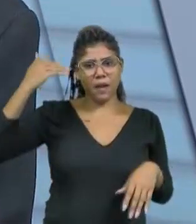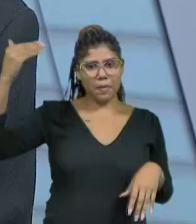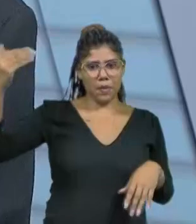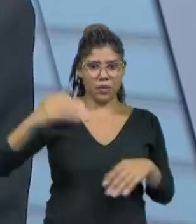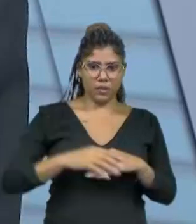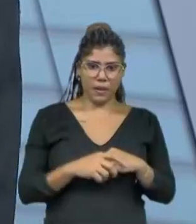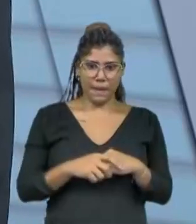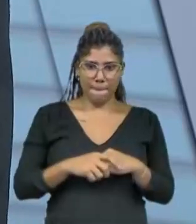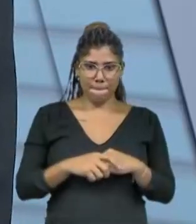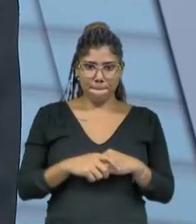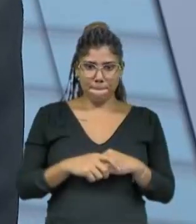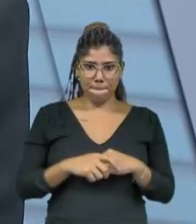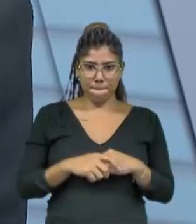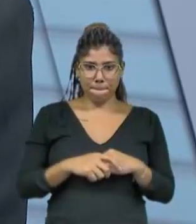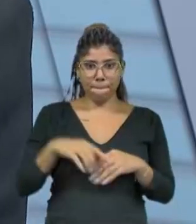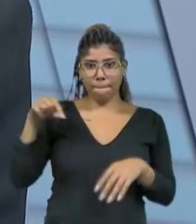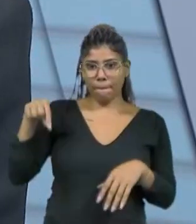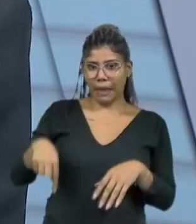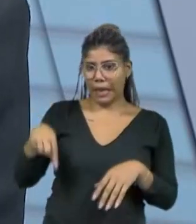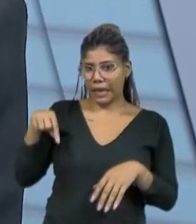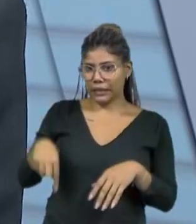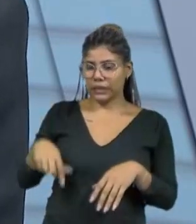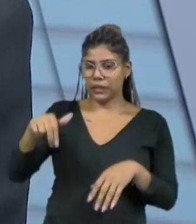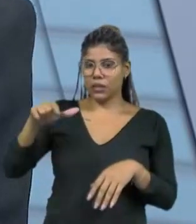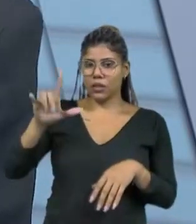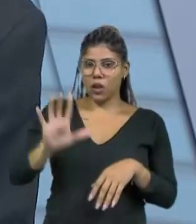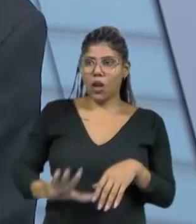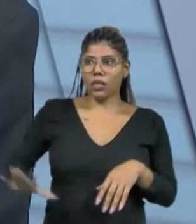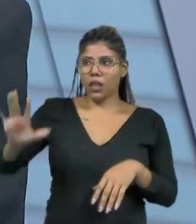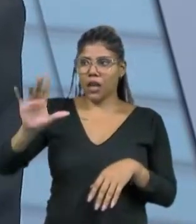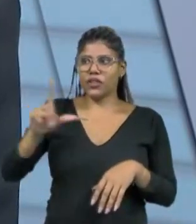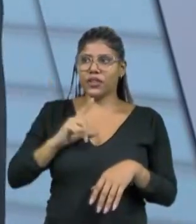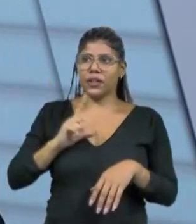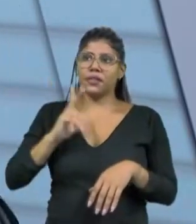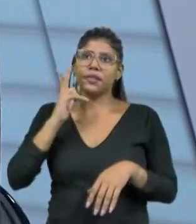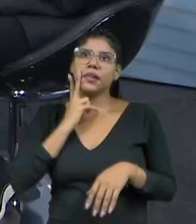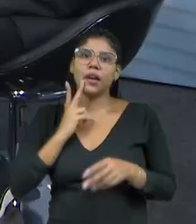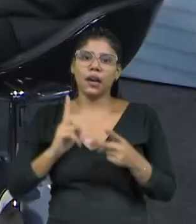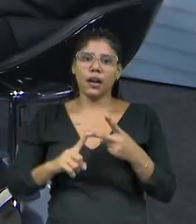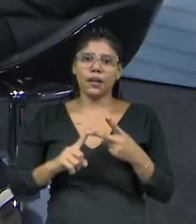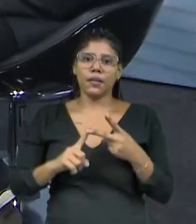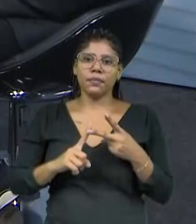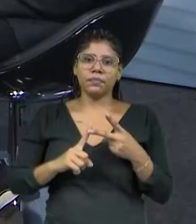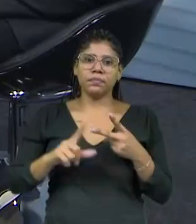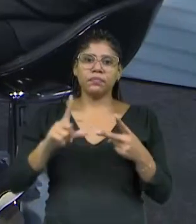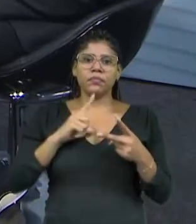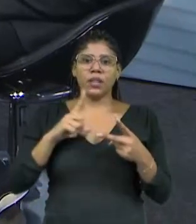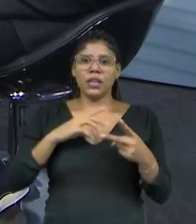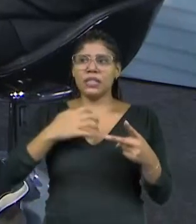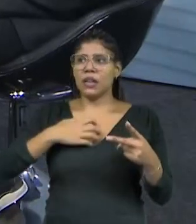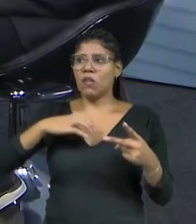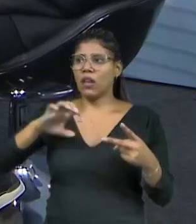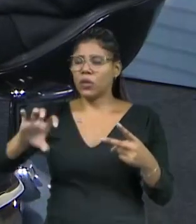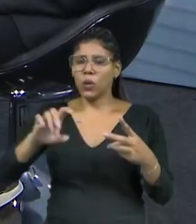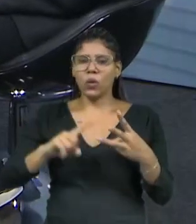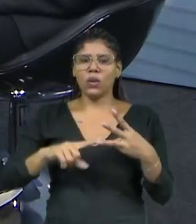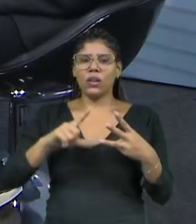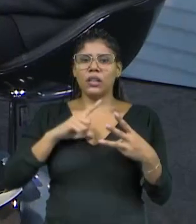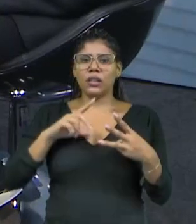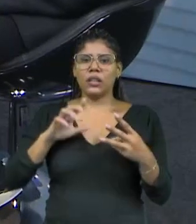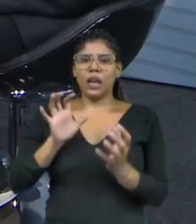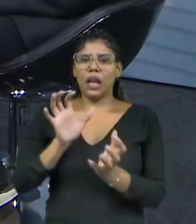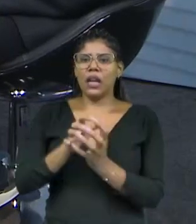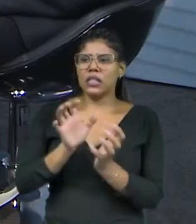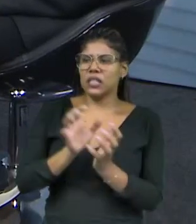Caribe brasileiro. Aqui no Caribe brasileiro você vem para Fortaleza, depois você vai para Sergipe, você passa para Salvador, vai a Recife e você faz um périplo pelo Caribe. Quer dizer,